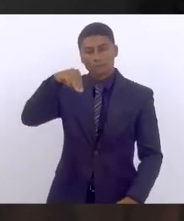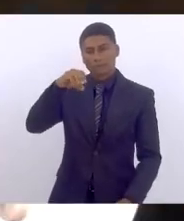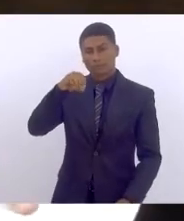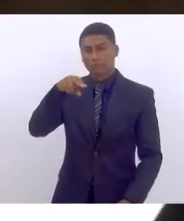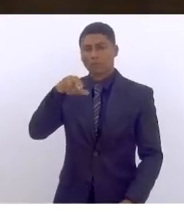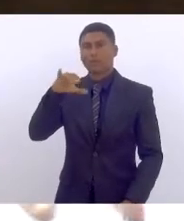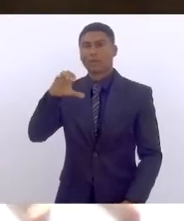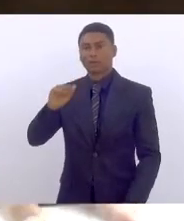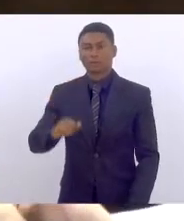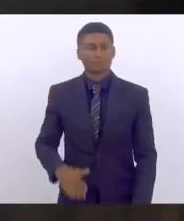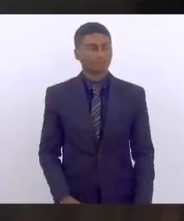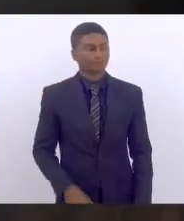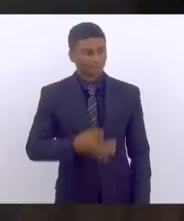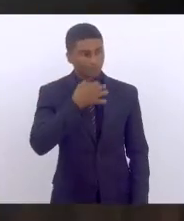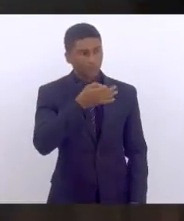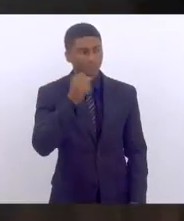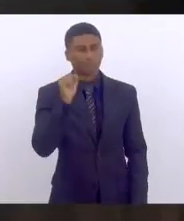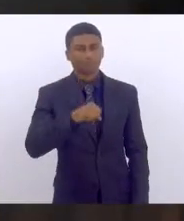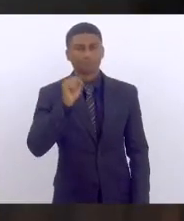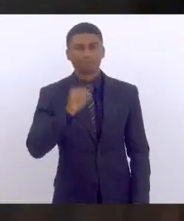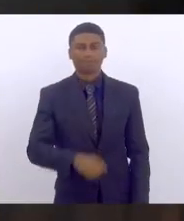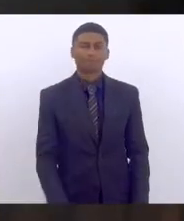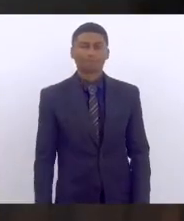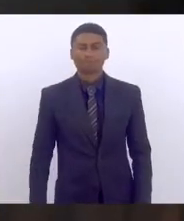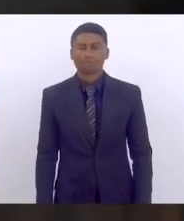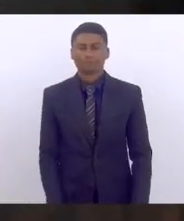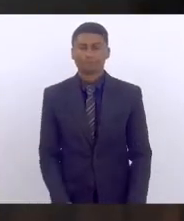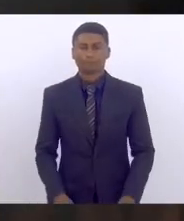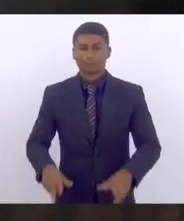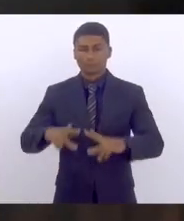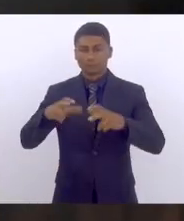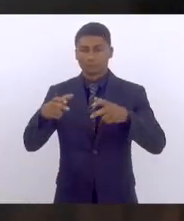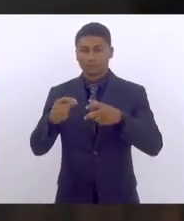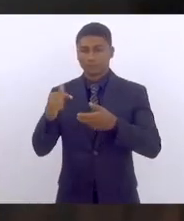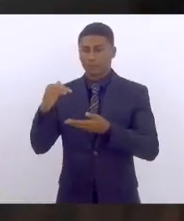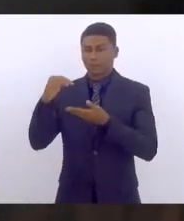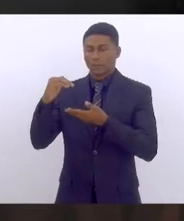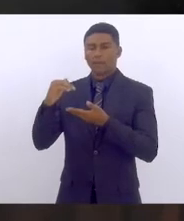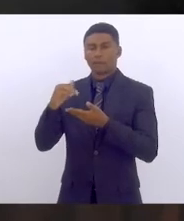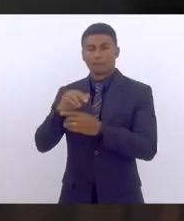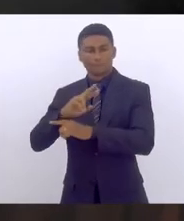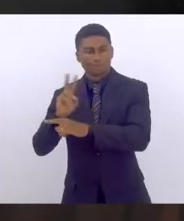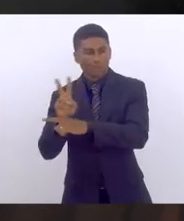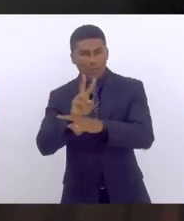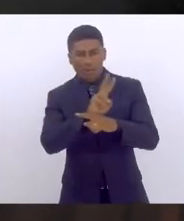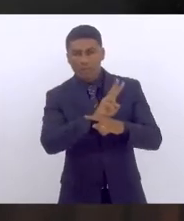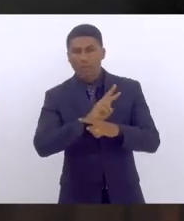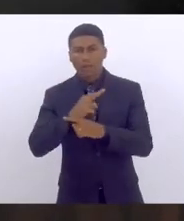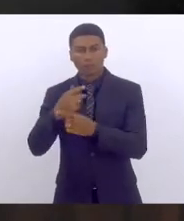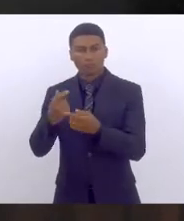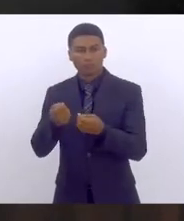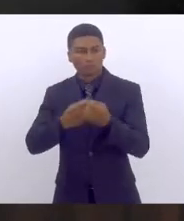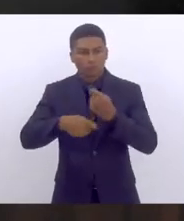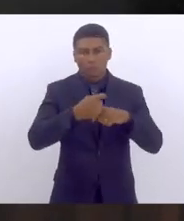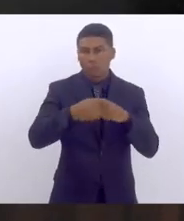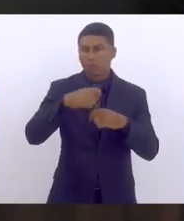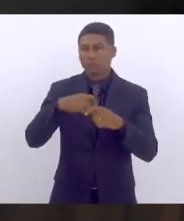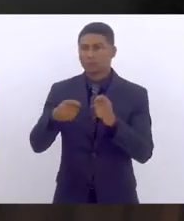Favorável, presidenta. Pela Comissão de Orçamento, Finanças, Fiscalização Financeira e